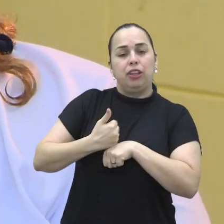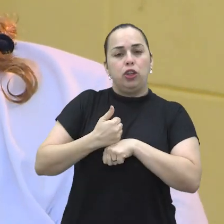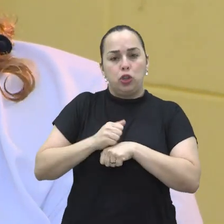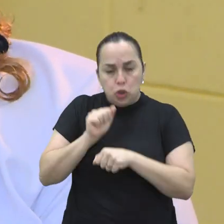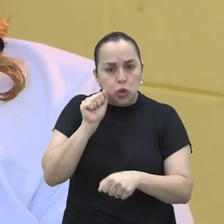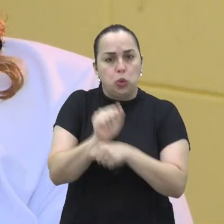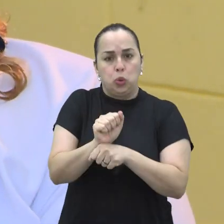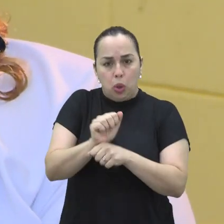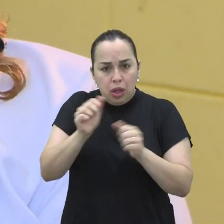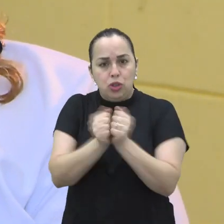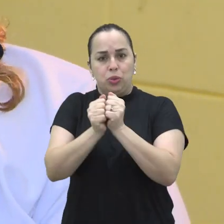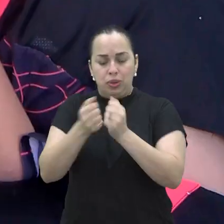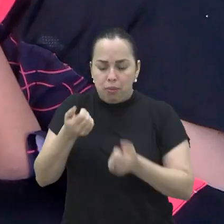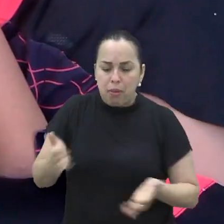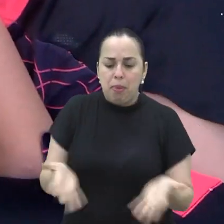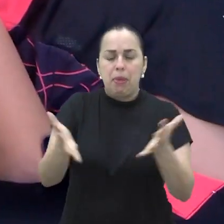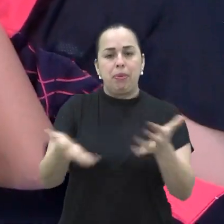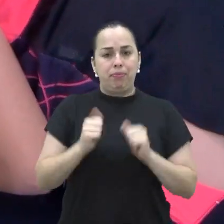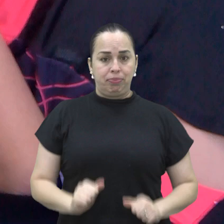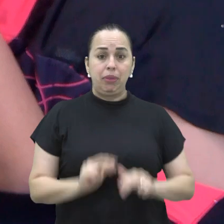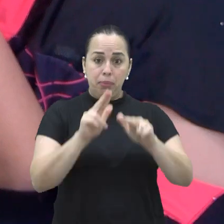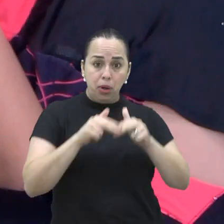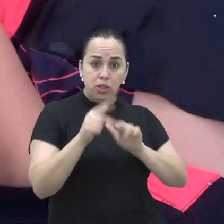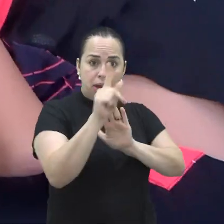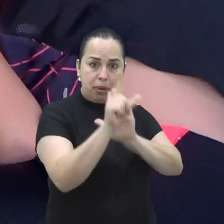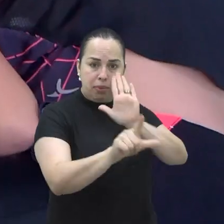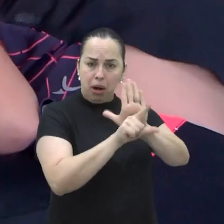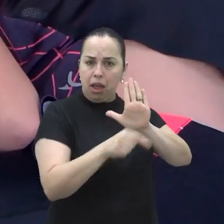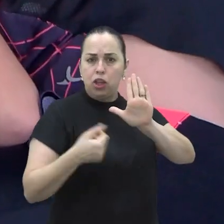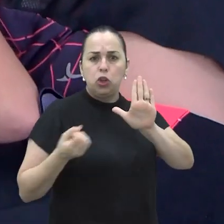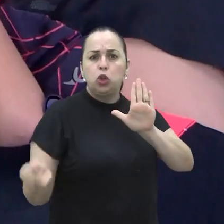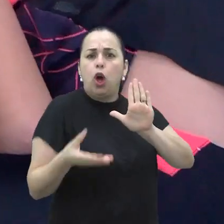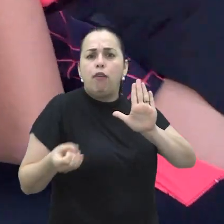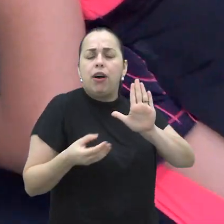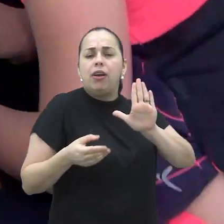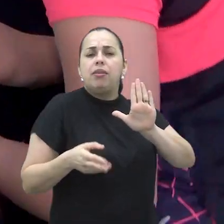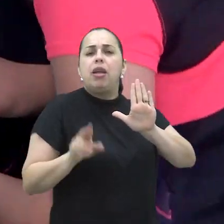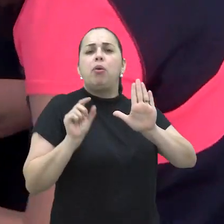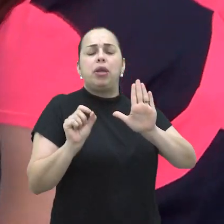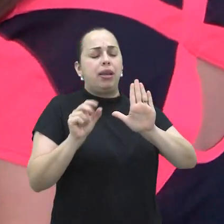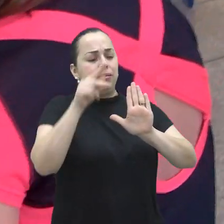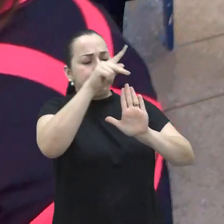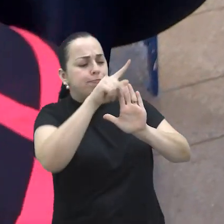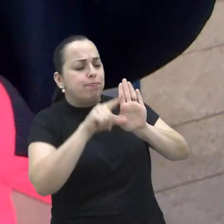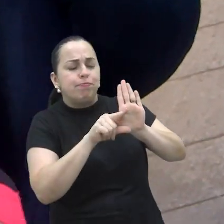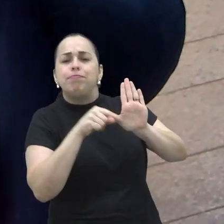estar cercada de estímulo. Com a nova lei, a expectativa